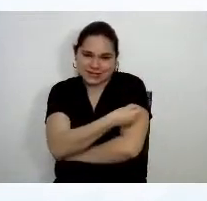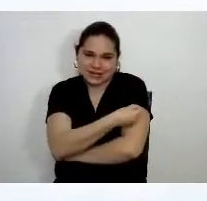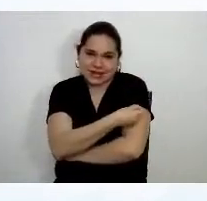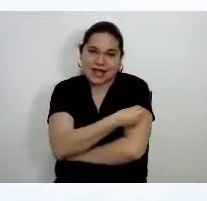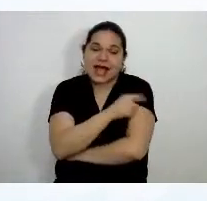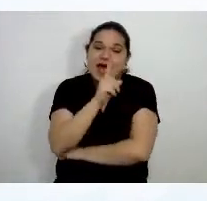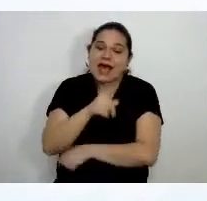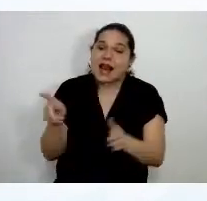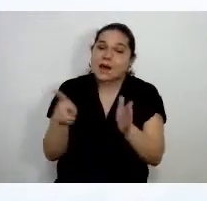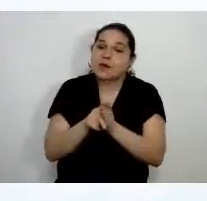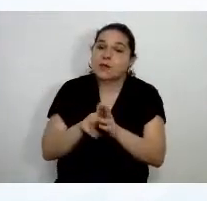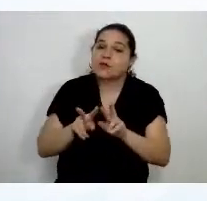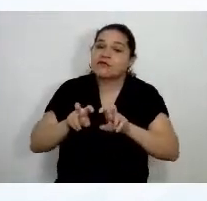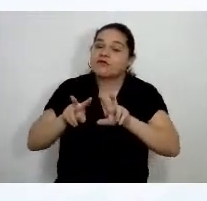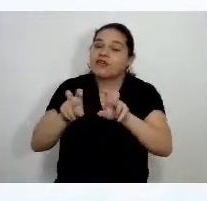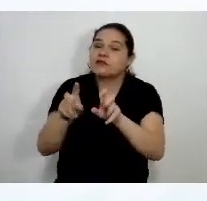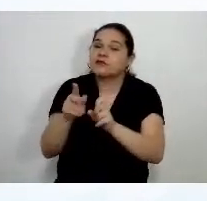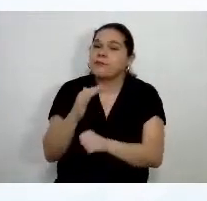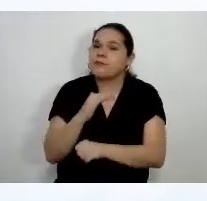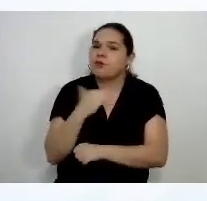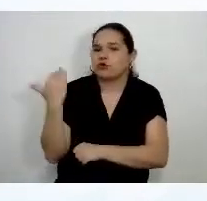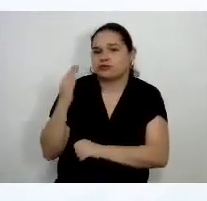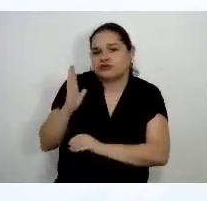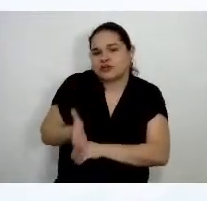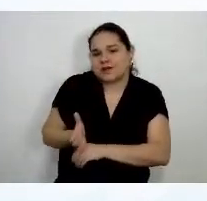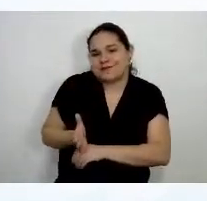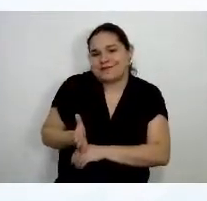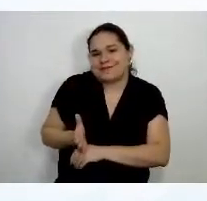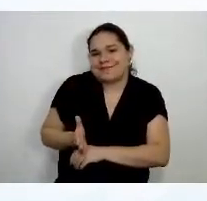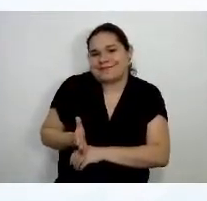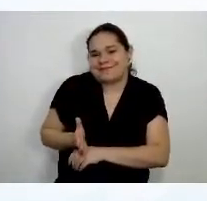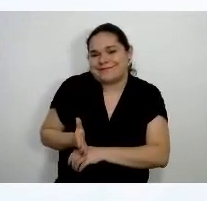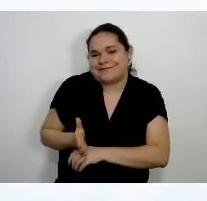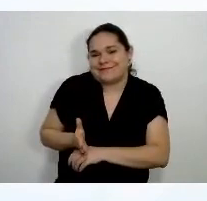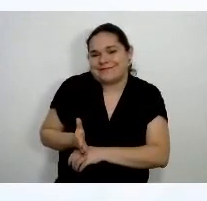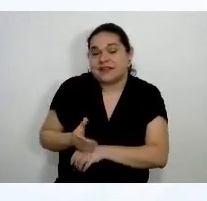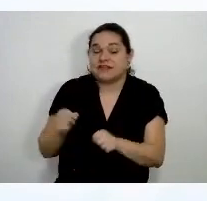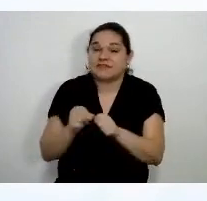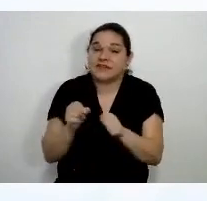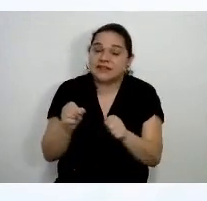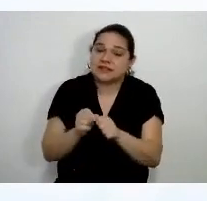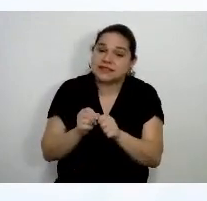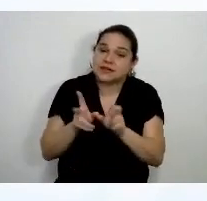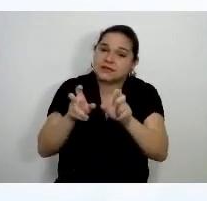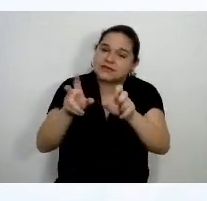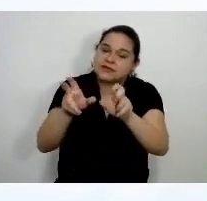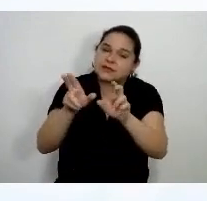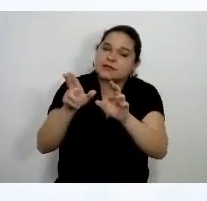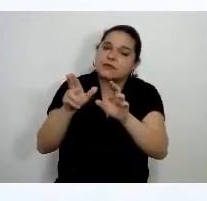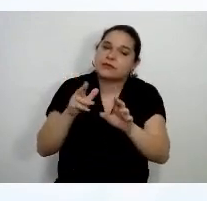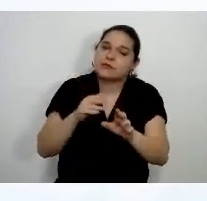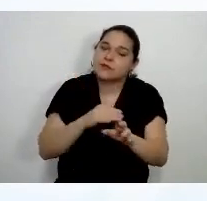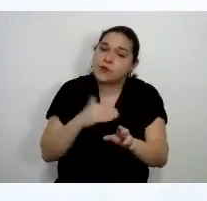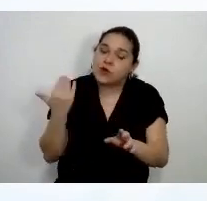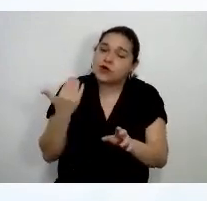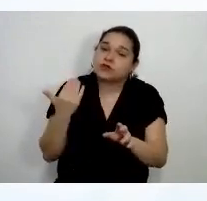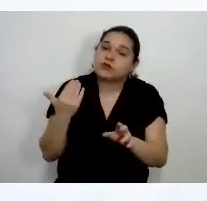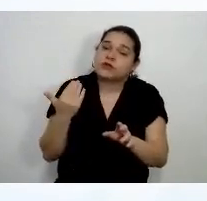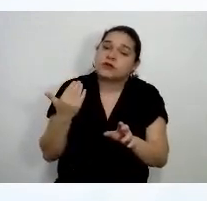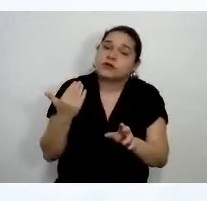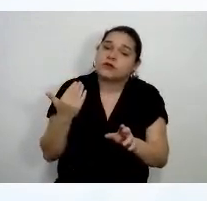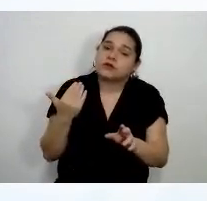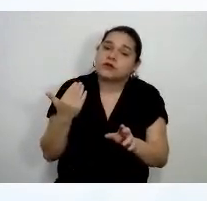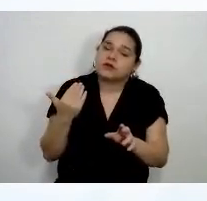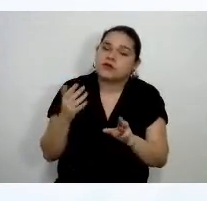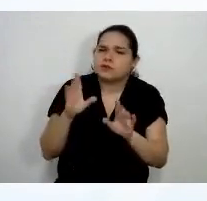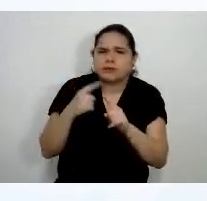Você pegava o vírus, você fazia com que o vírus fosse totalmente